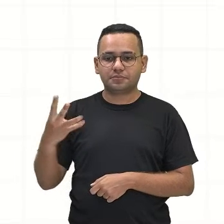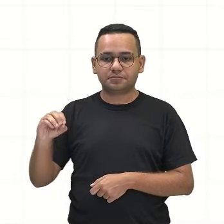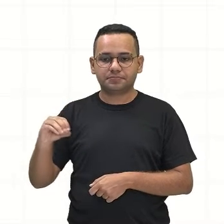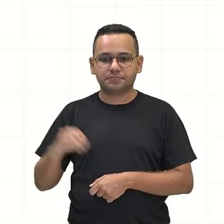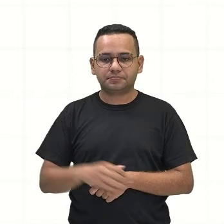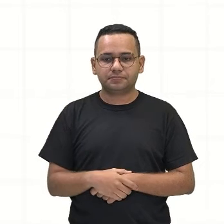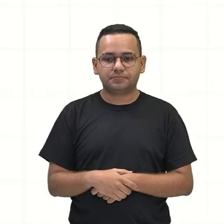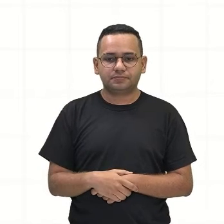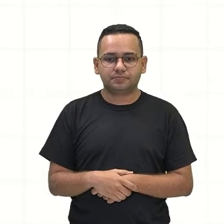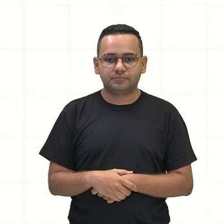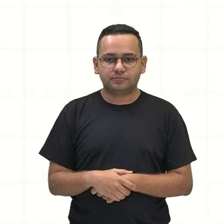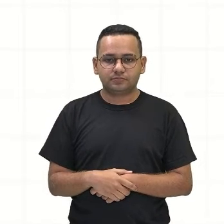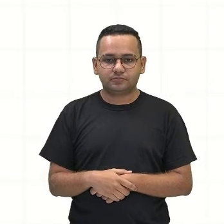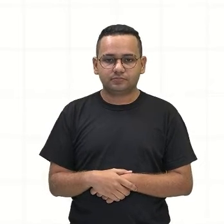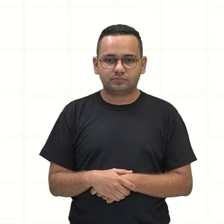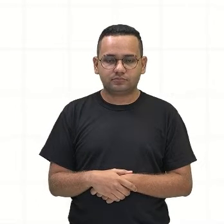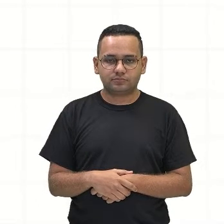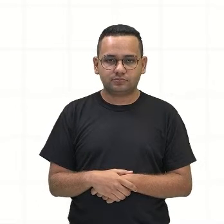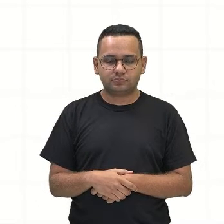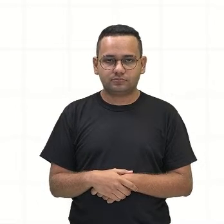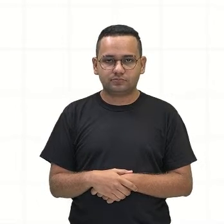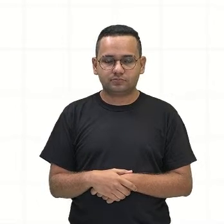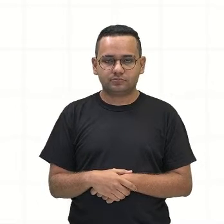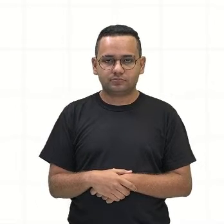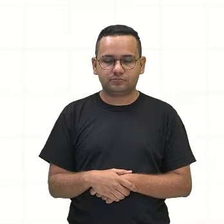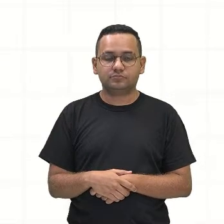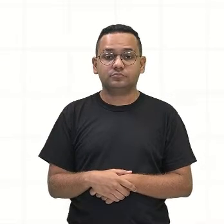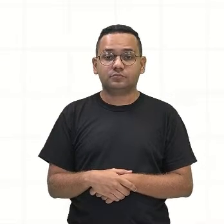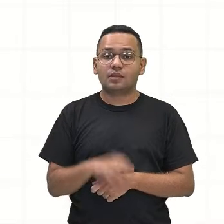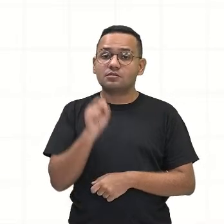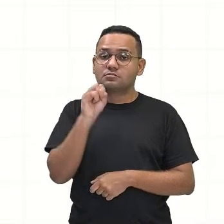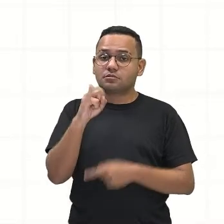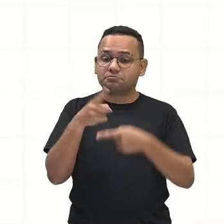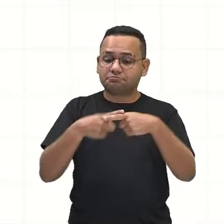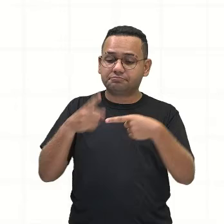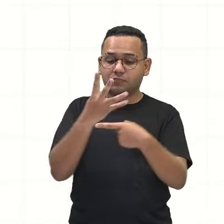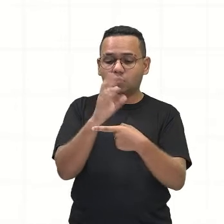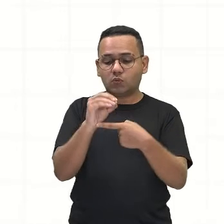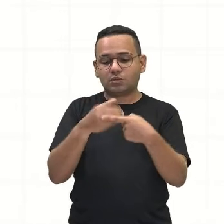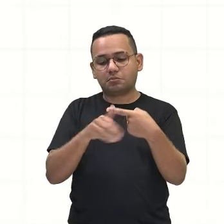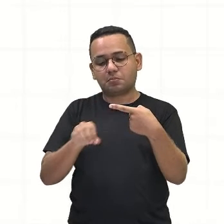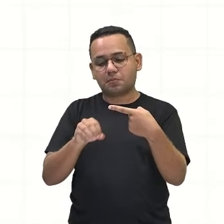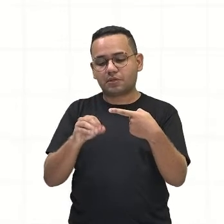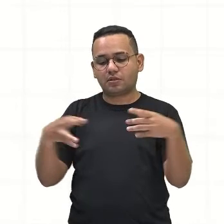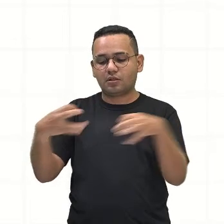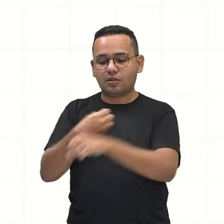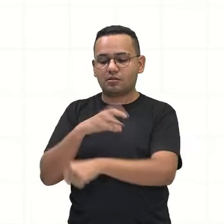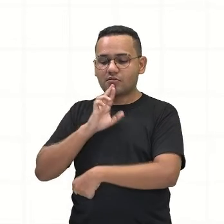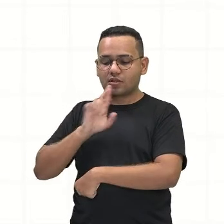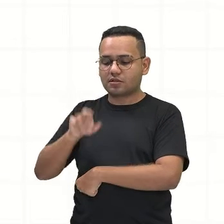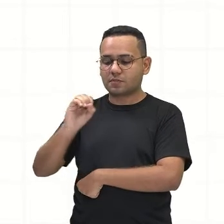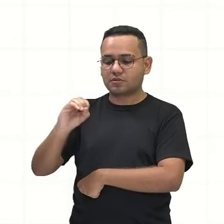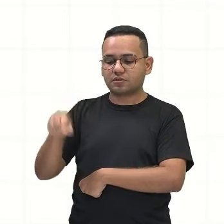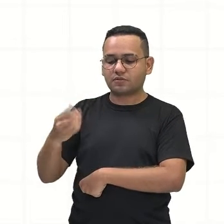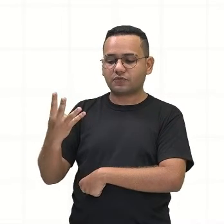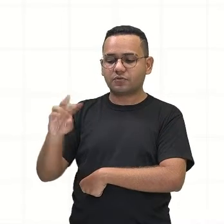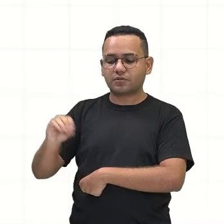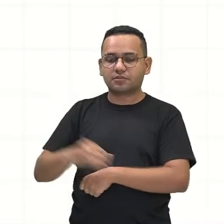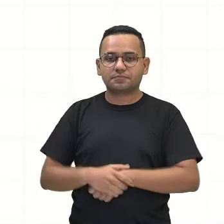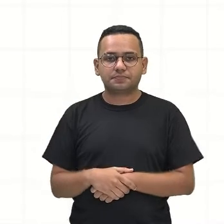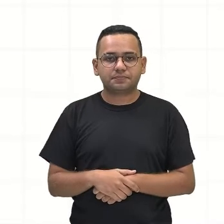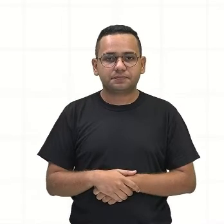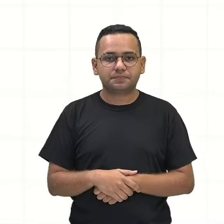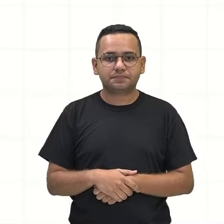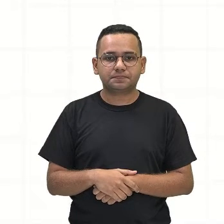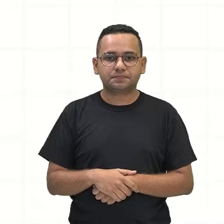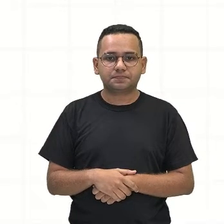0,40. Quando nós dividimos aqui 40 para 100, nós temos aqui a nossa forma decimal,